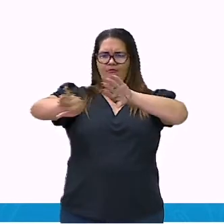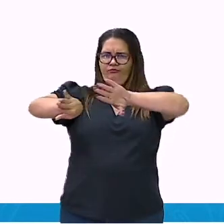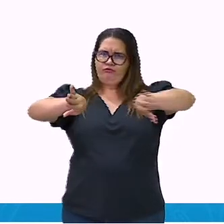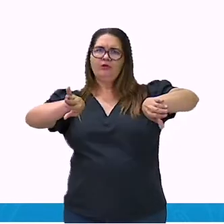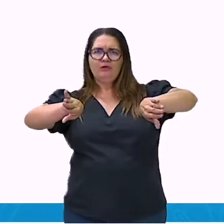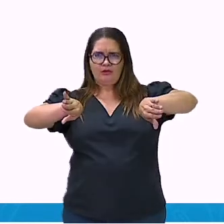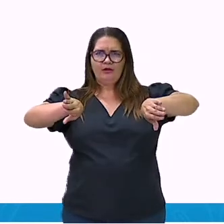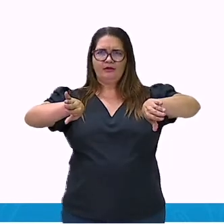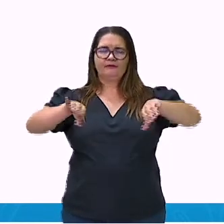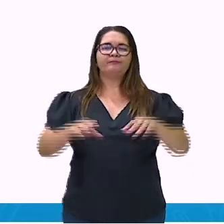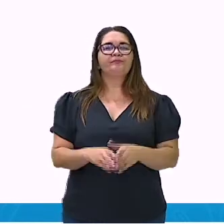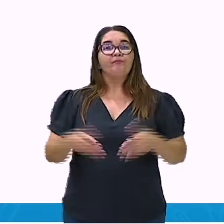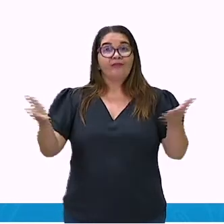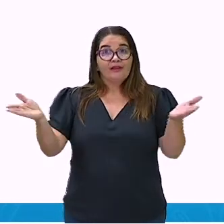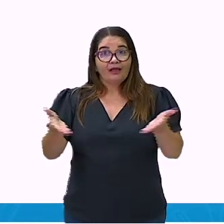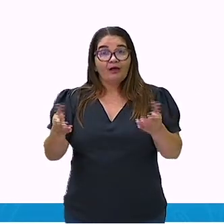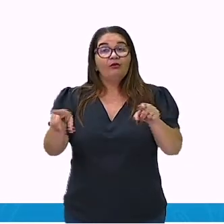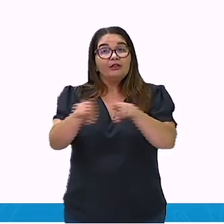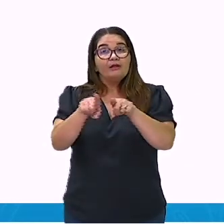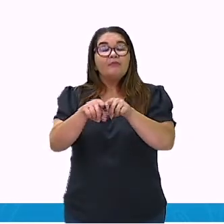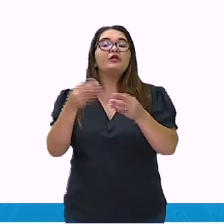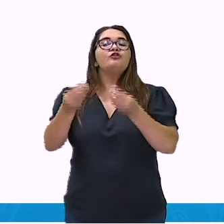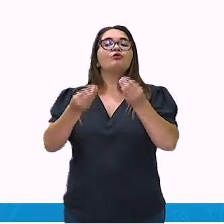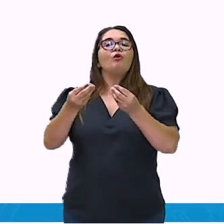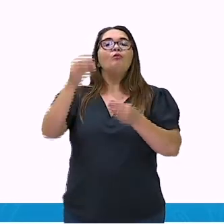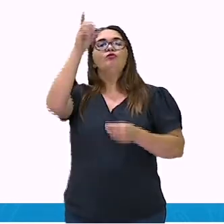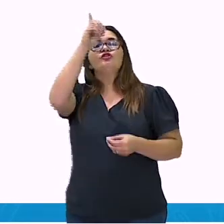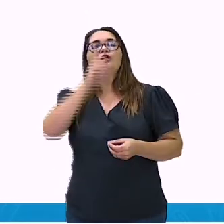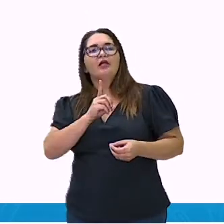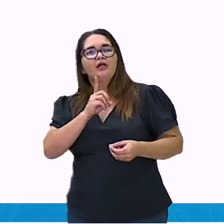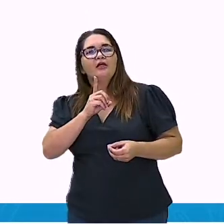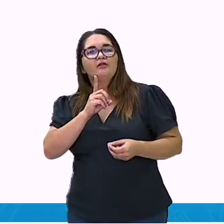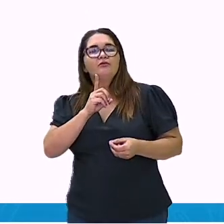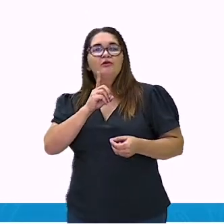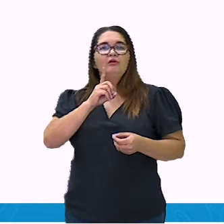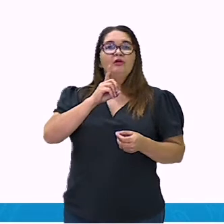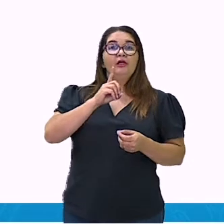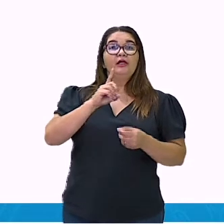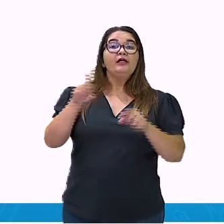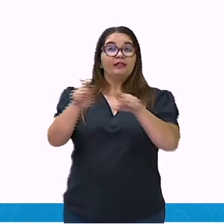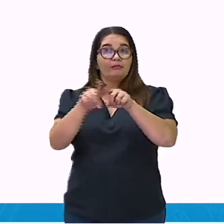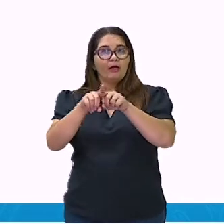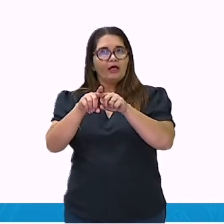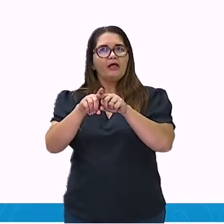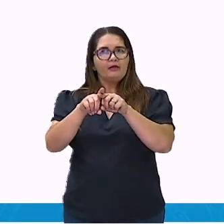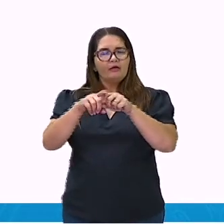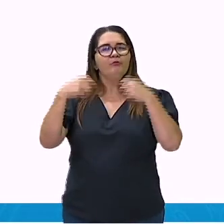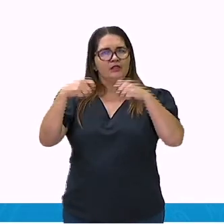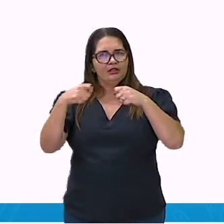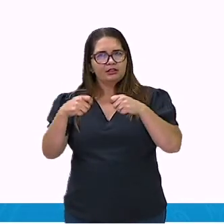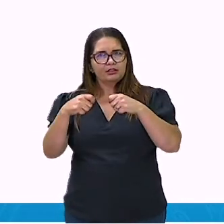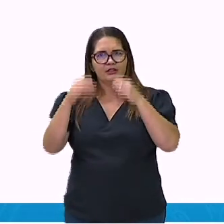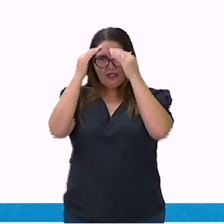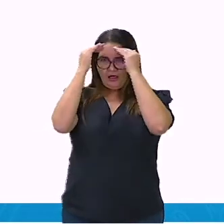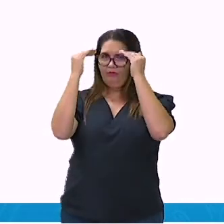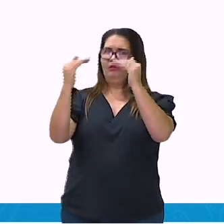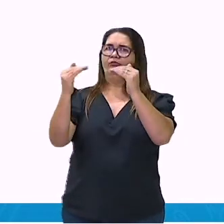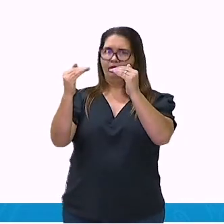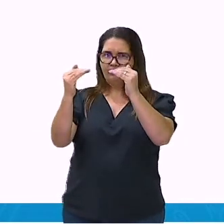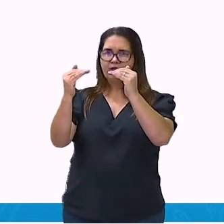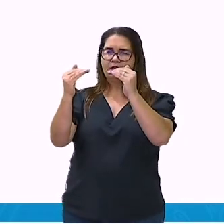e tenho os meus deveres. Você, estudante, tem os seus direitos e também tem os seus deveres. Vamos